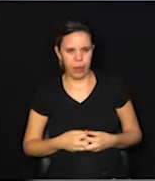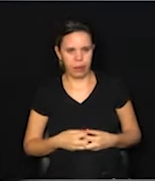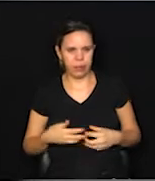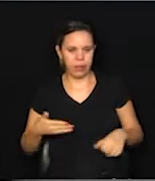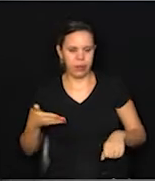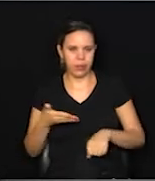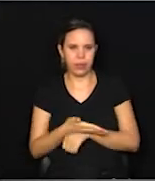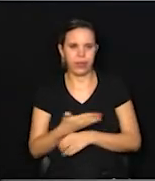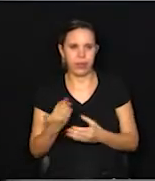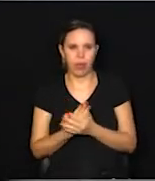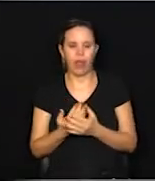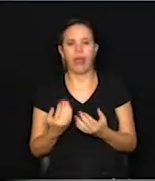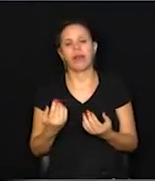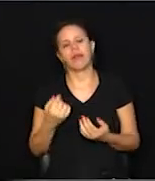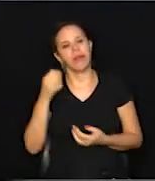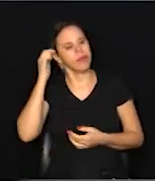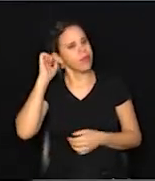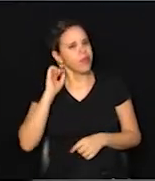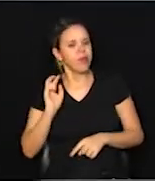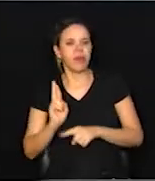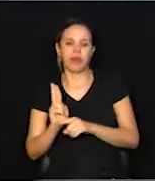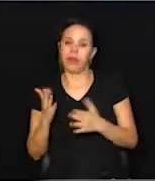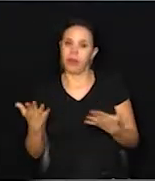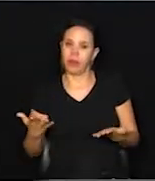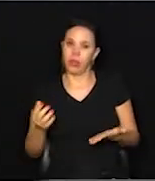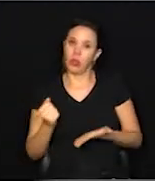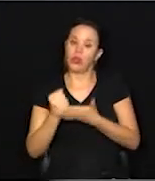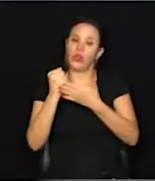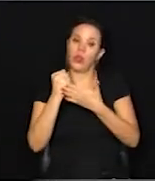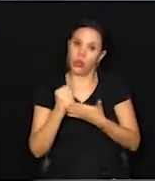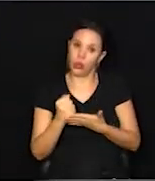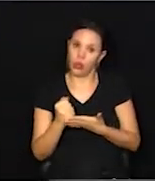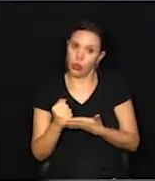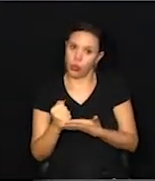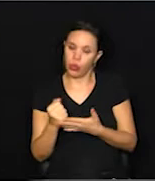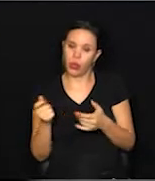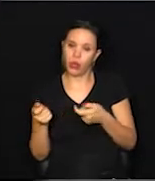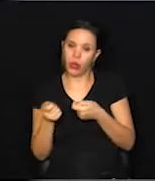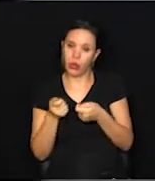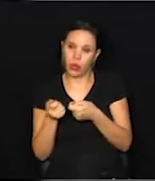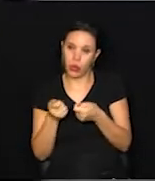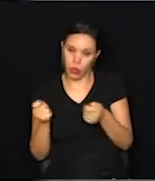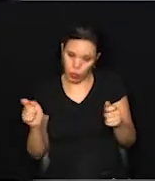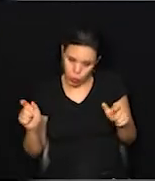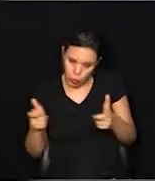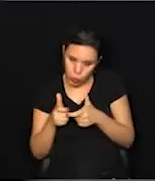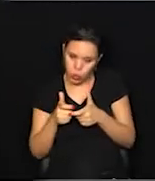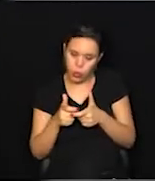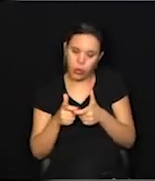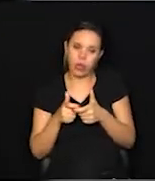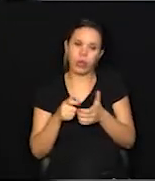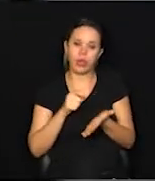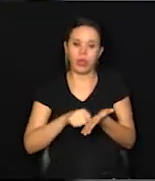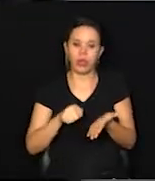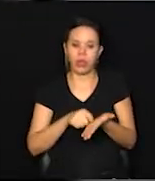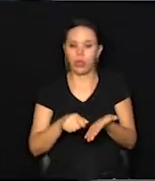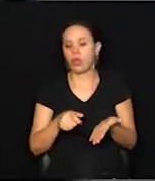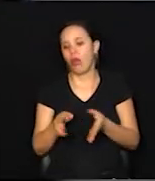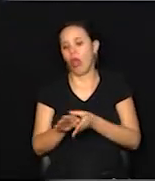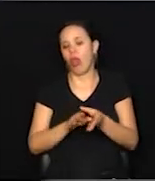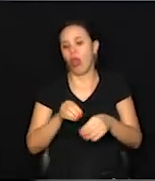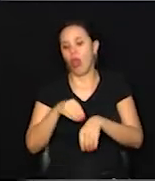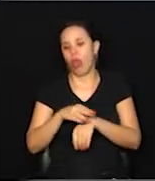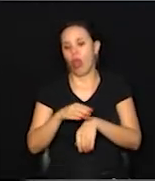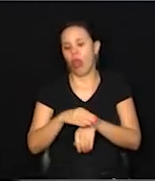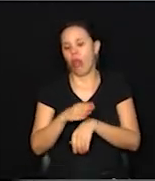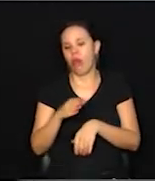representação e espero que isso ajude a coibir esse tipo de prescrição